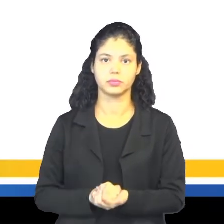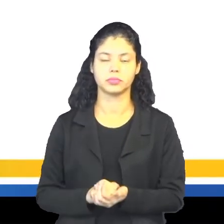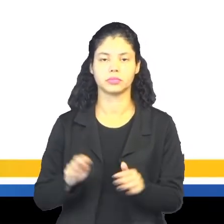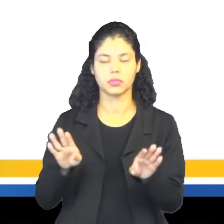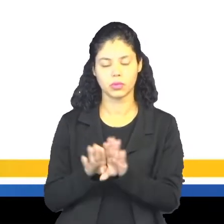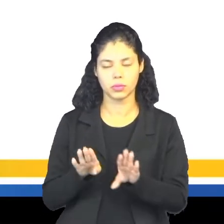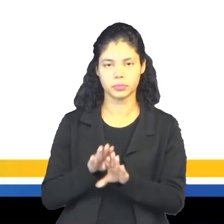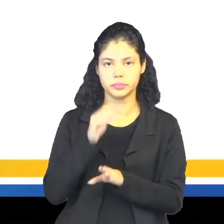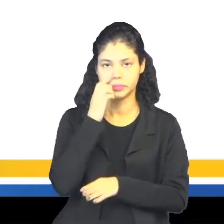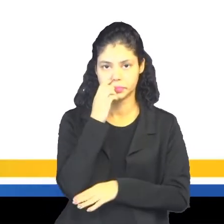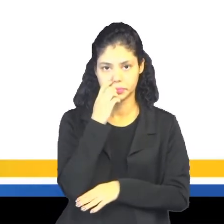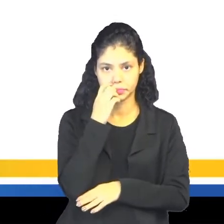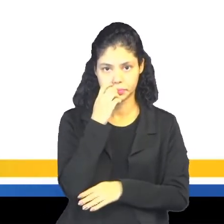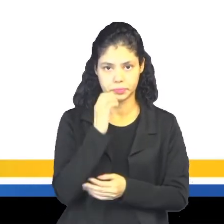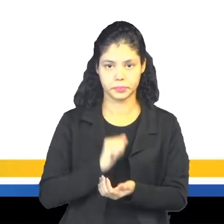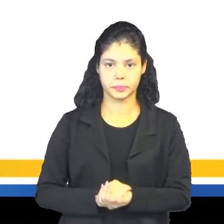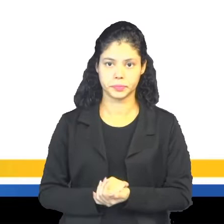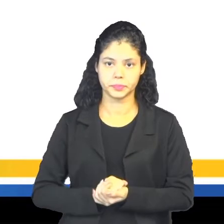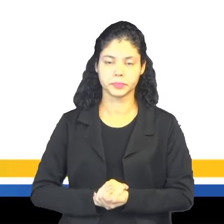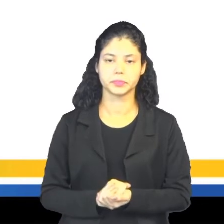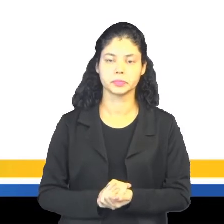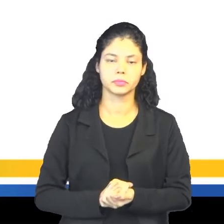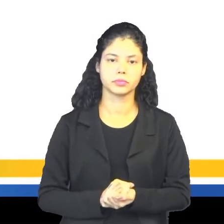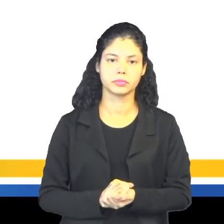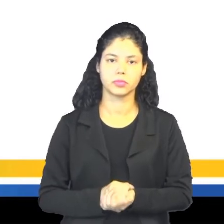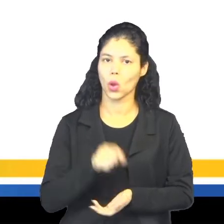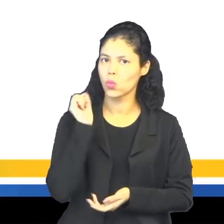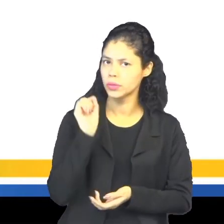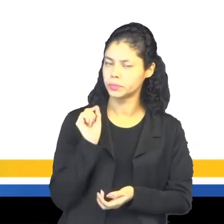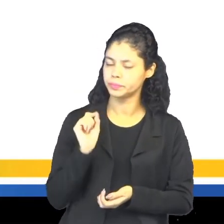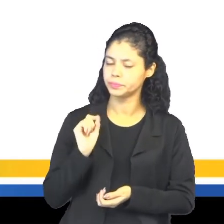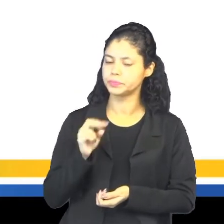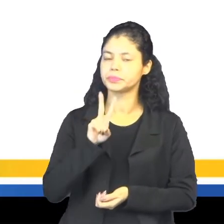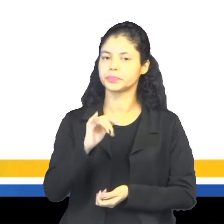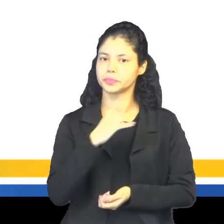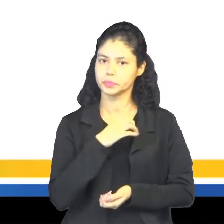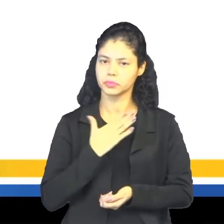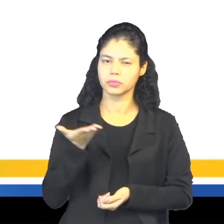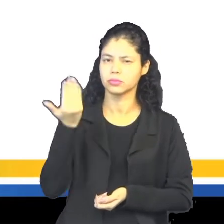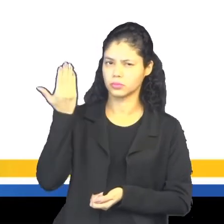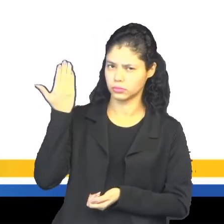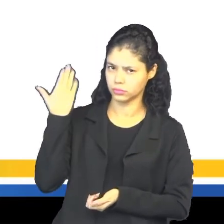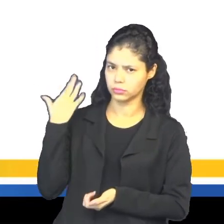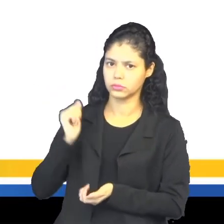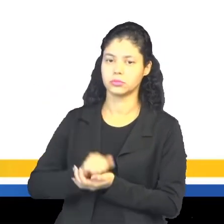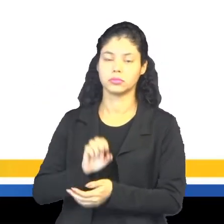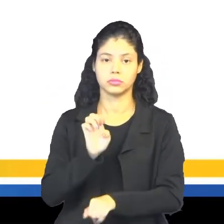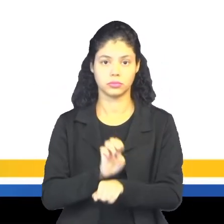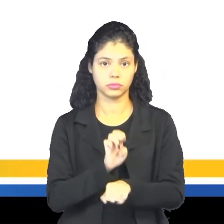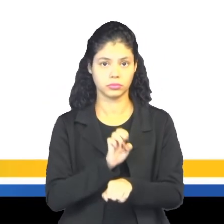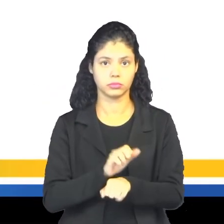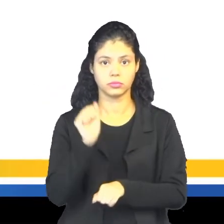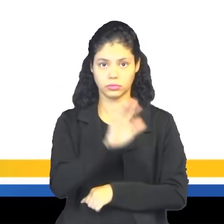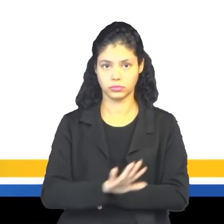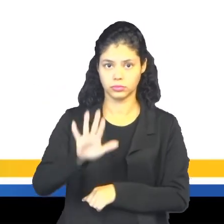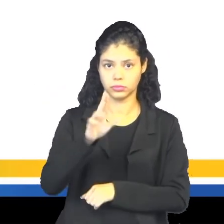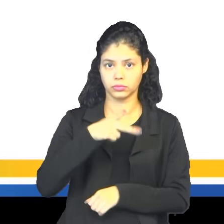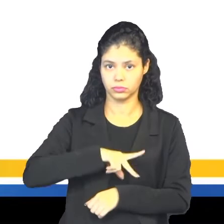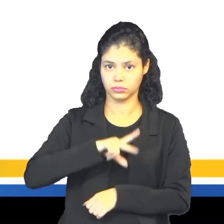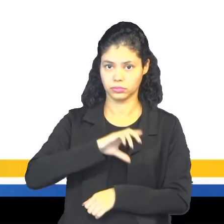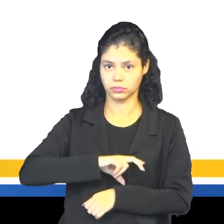Castela. Esse condado portucalense, né, é o que viria a ser, mais tarde, né, o Estado Nacional